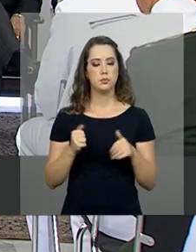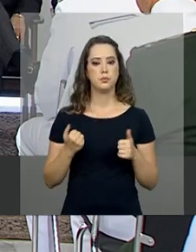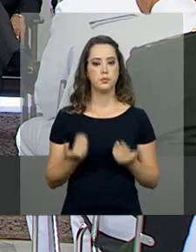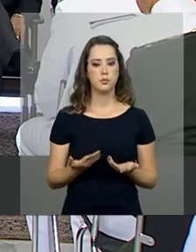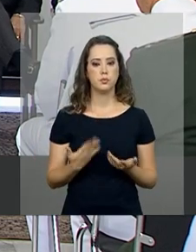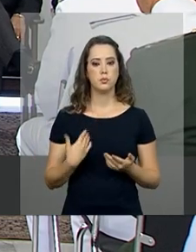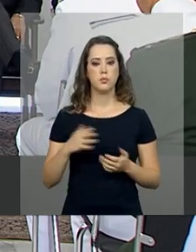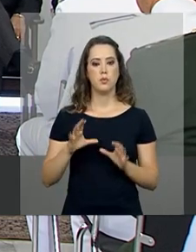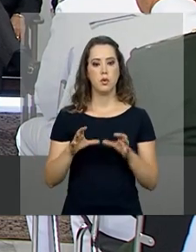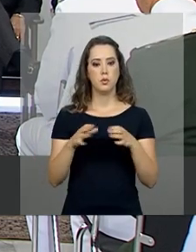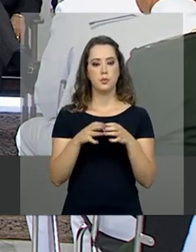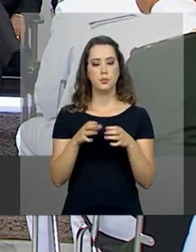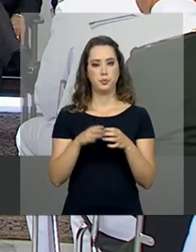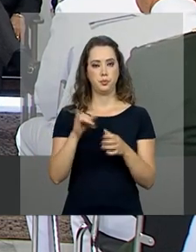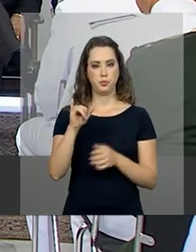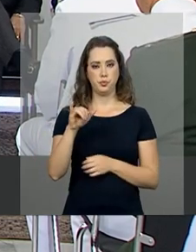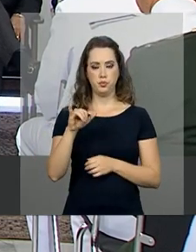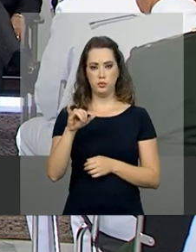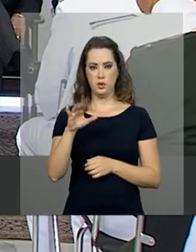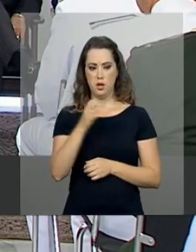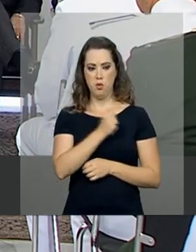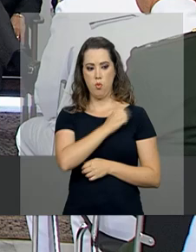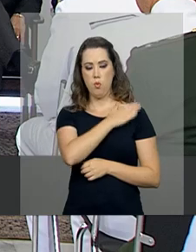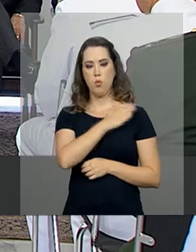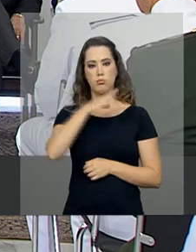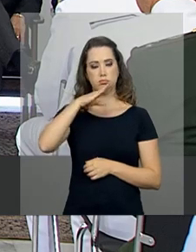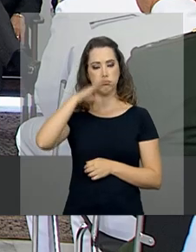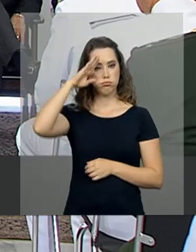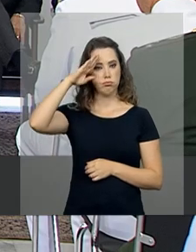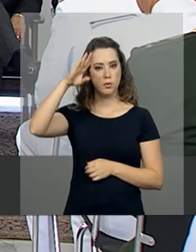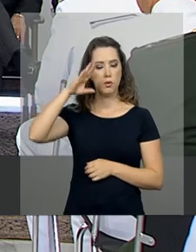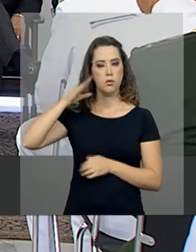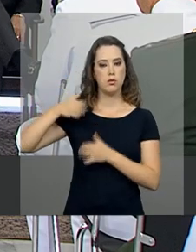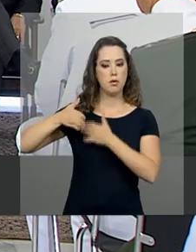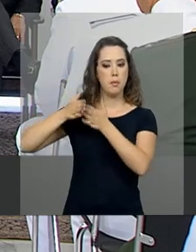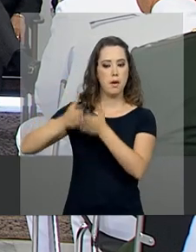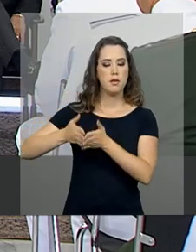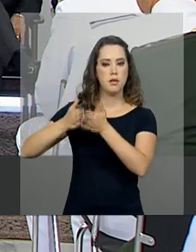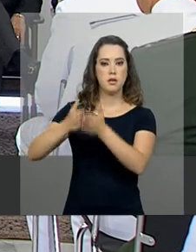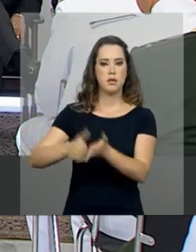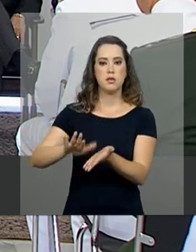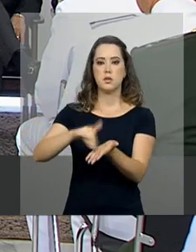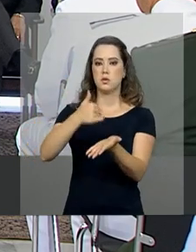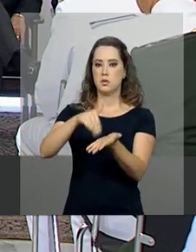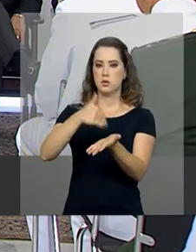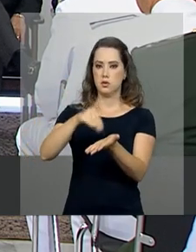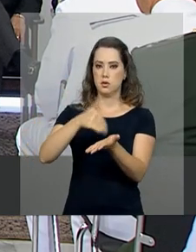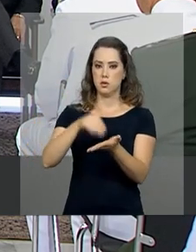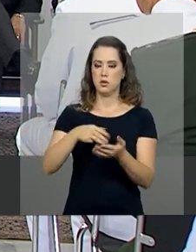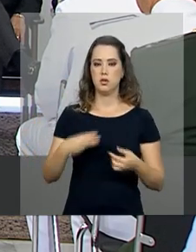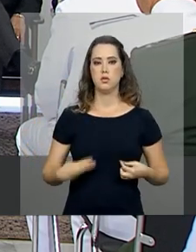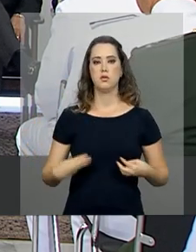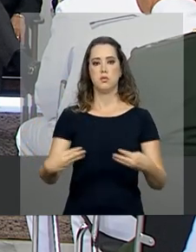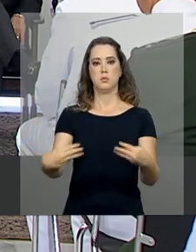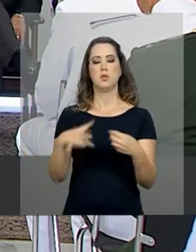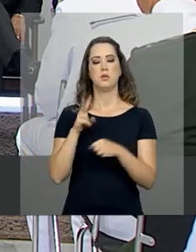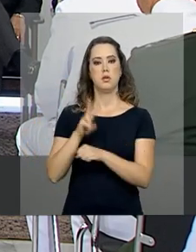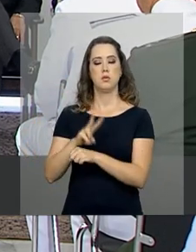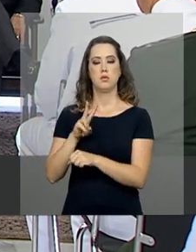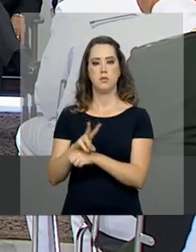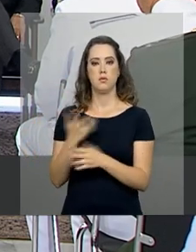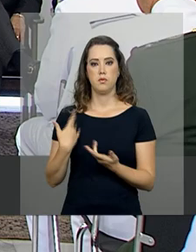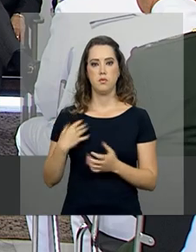almirante ilques barbosa júnior o comandante interino da marinha secretários do ministério da defesa